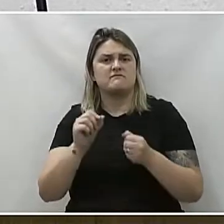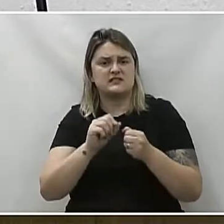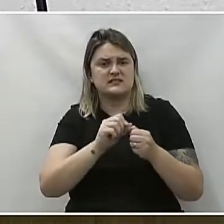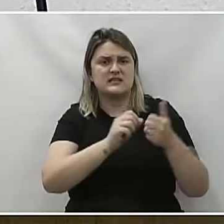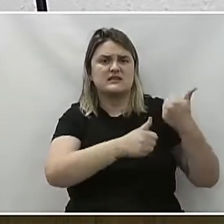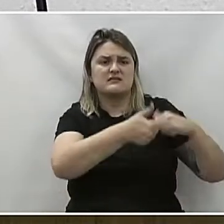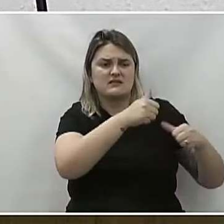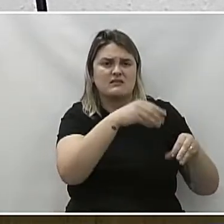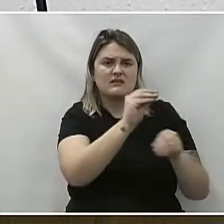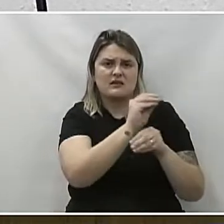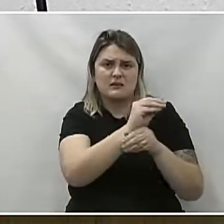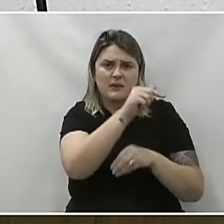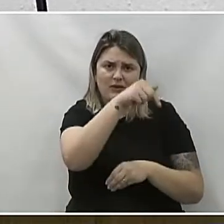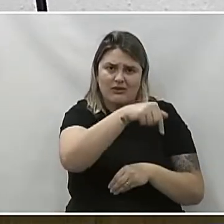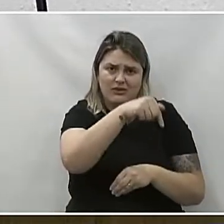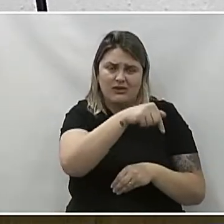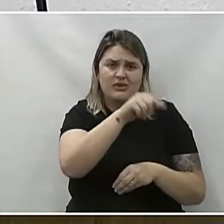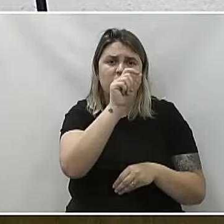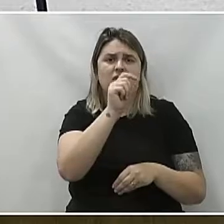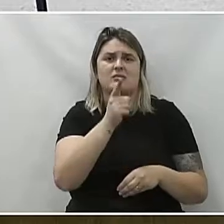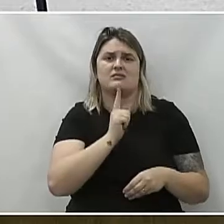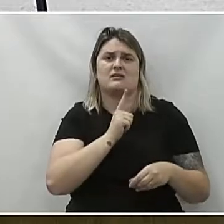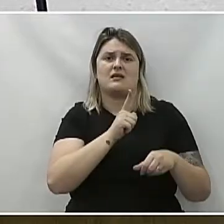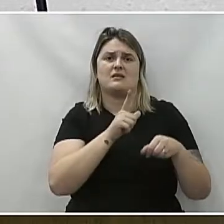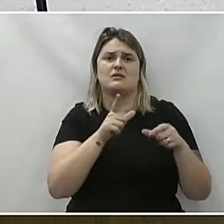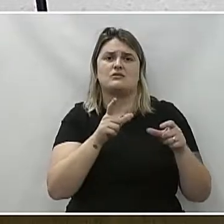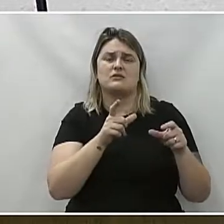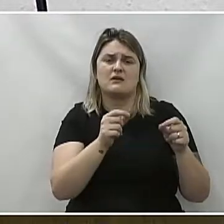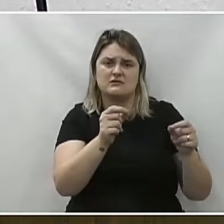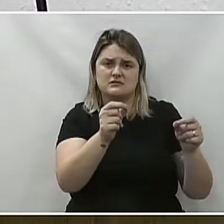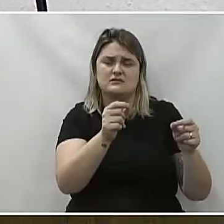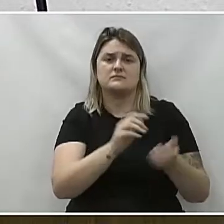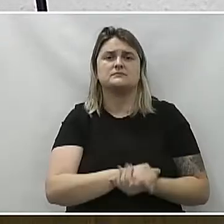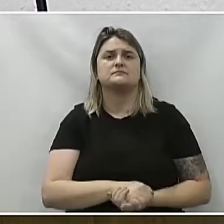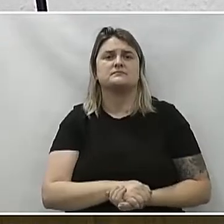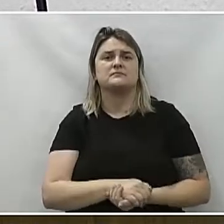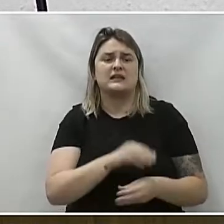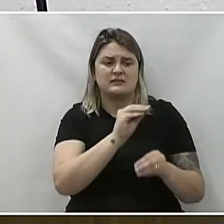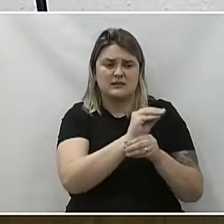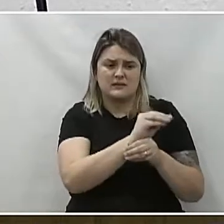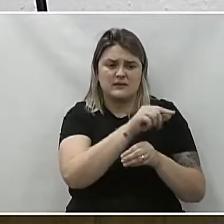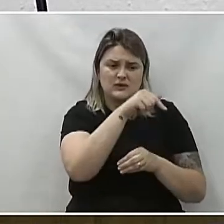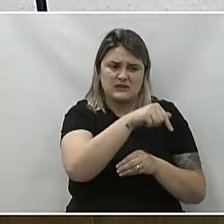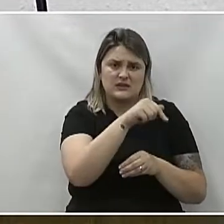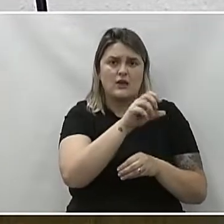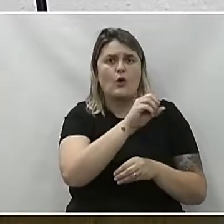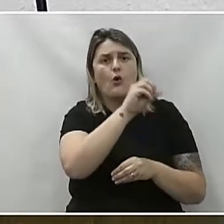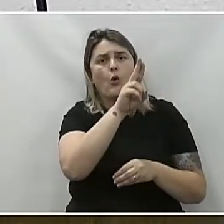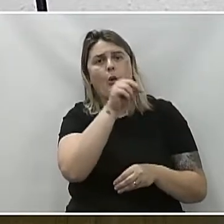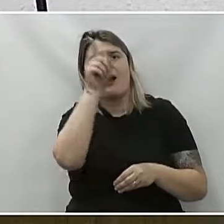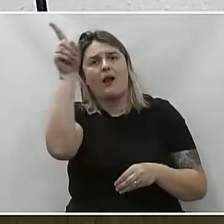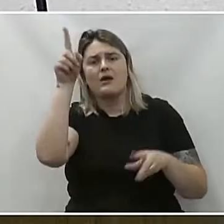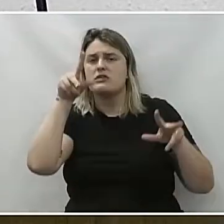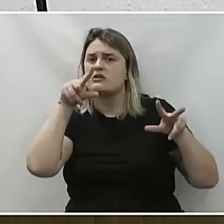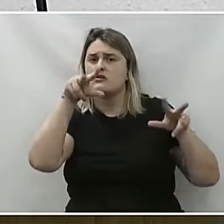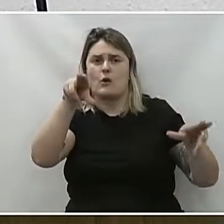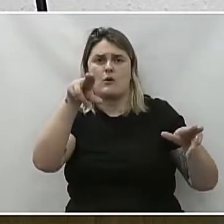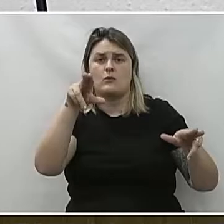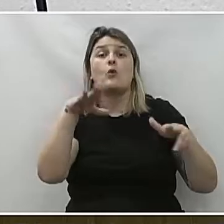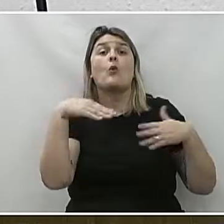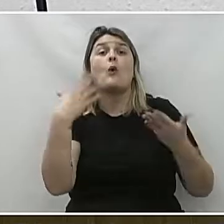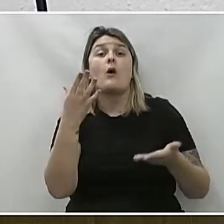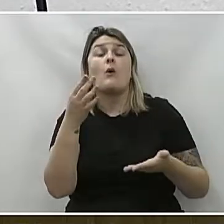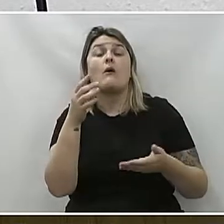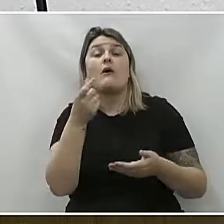químio aqui, os pacientes oncológicos, porque assim, o tratamento aqui ou lá é o mesmo, né? Desde que o médico especifique a droga